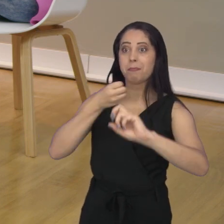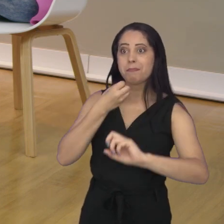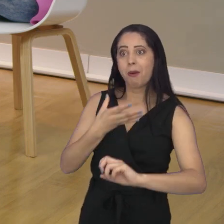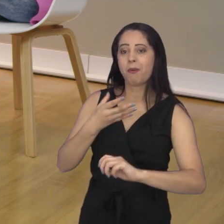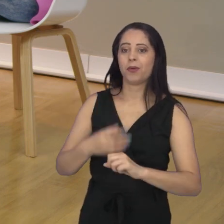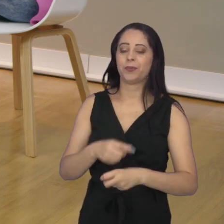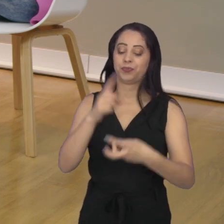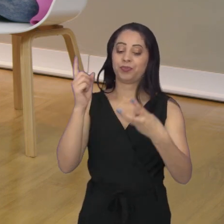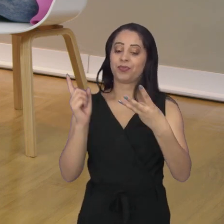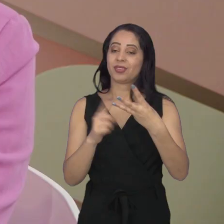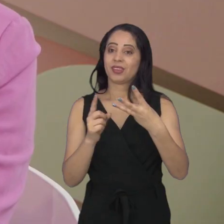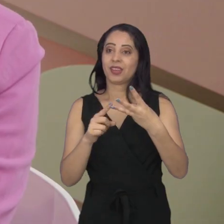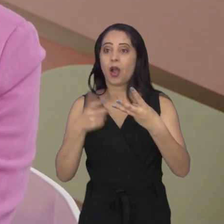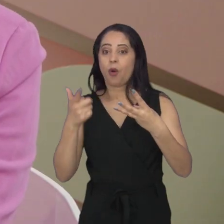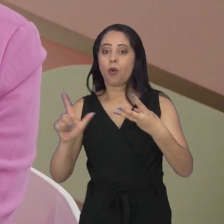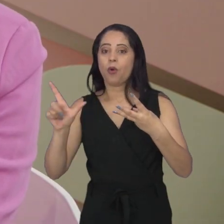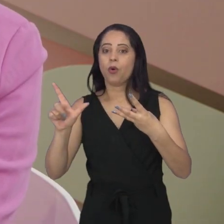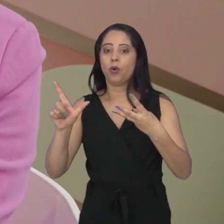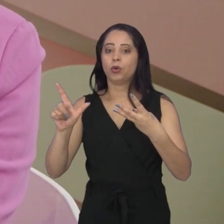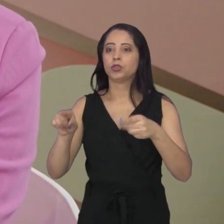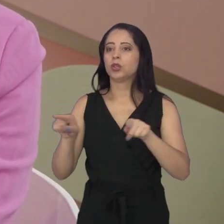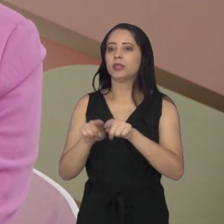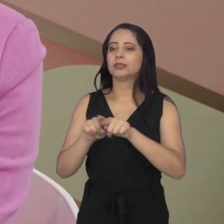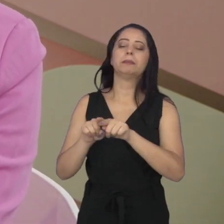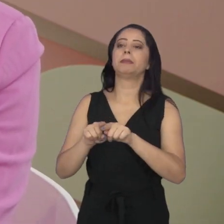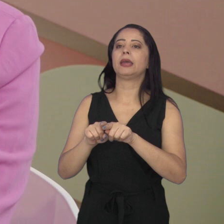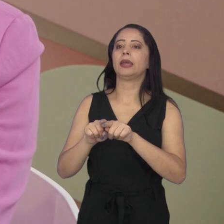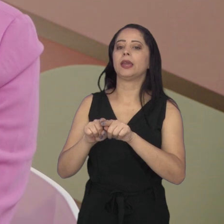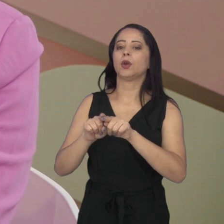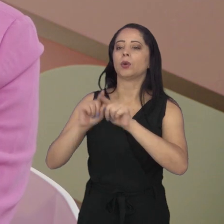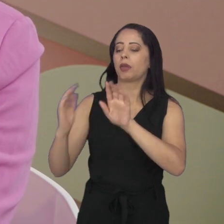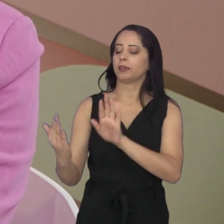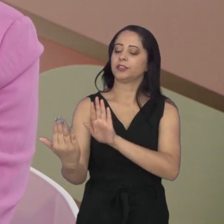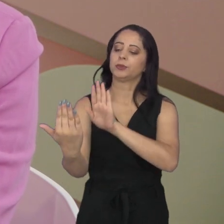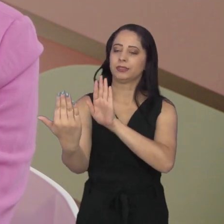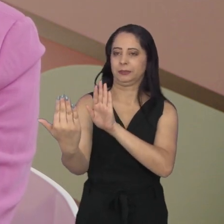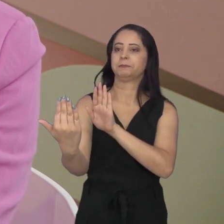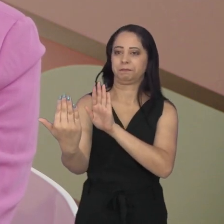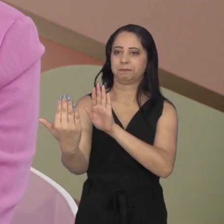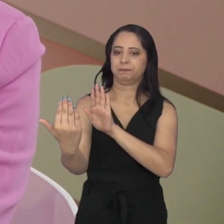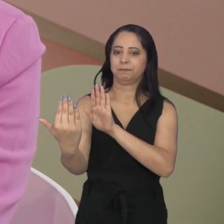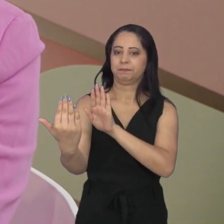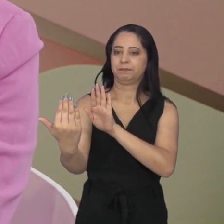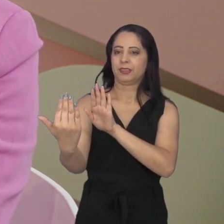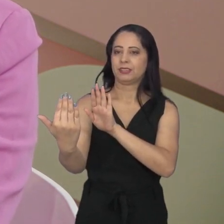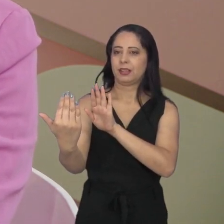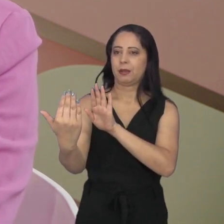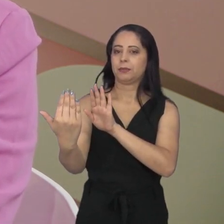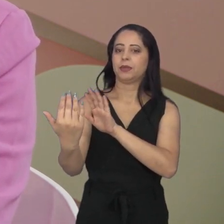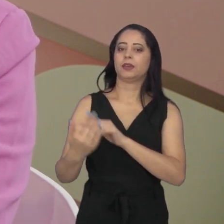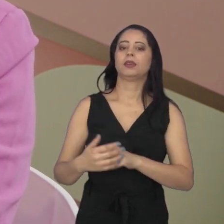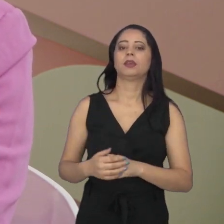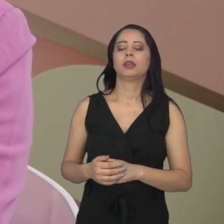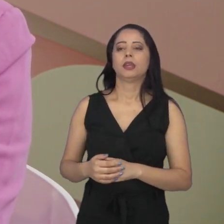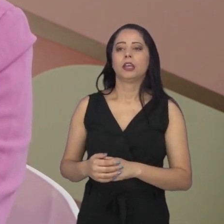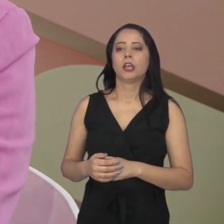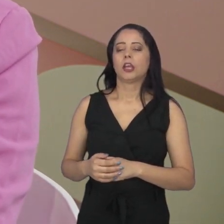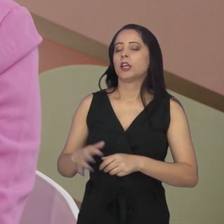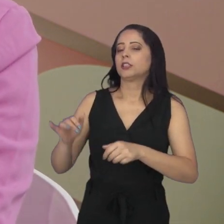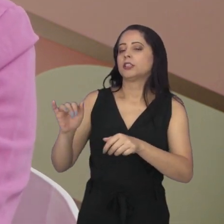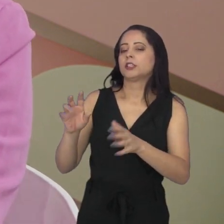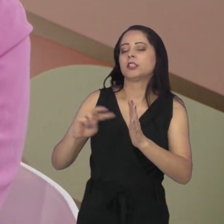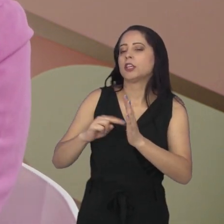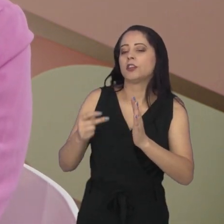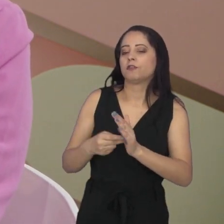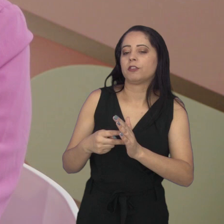muito utilizada é a técnica do espelho. A técnica do espelho é uma das técnicas que vai te dar mais abertura para aquela